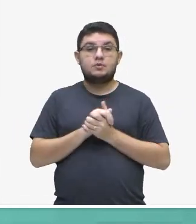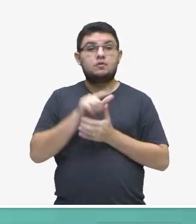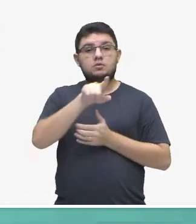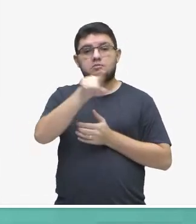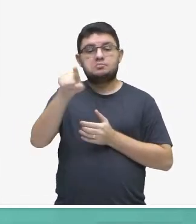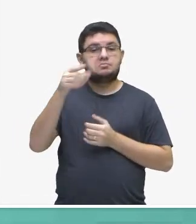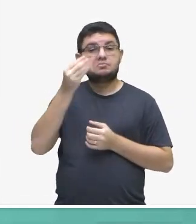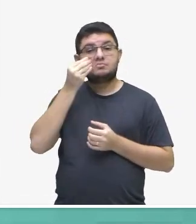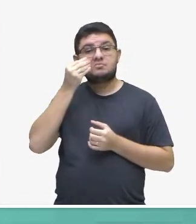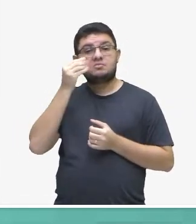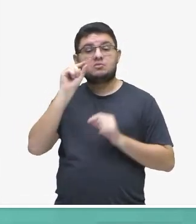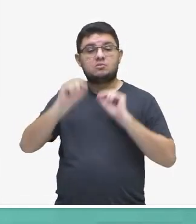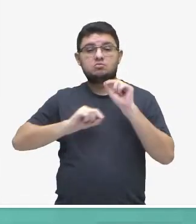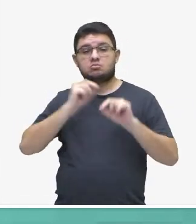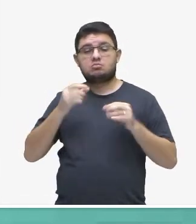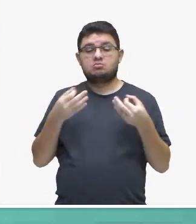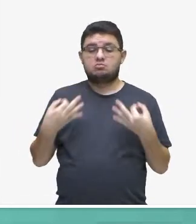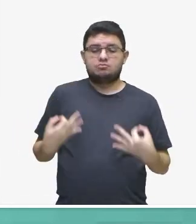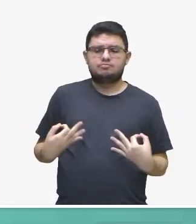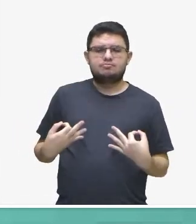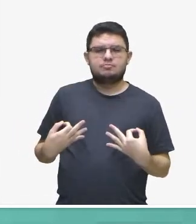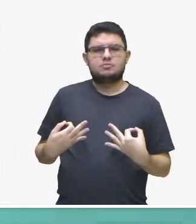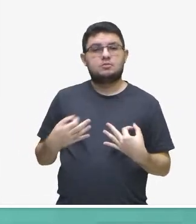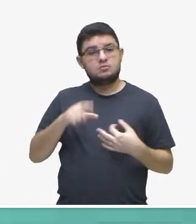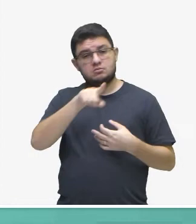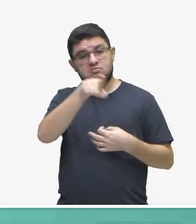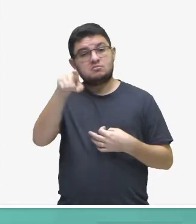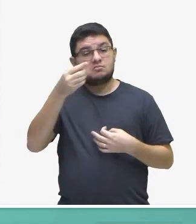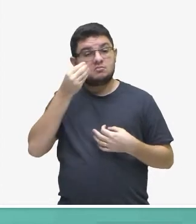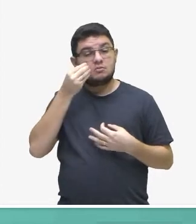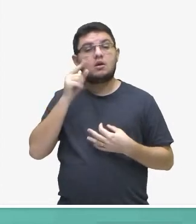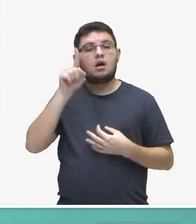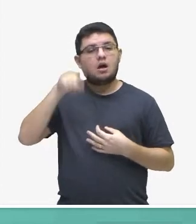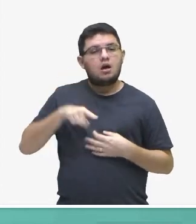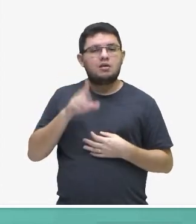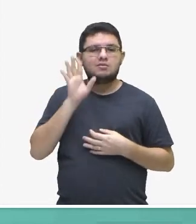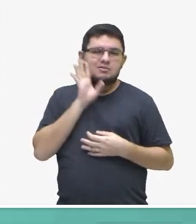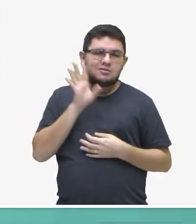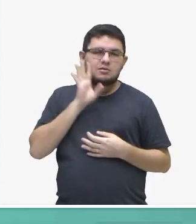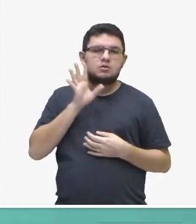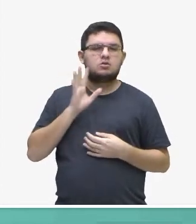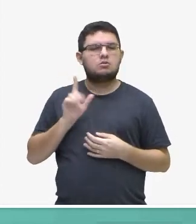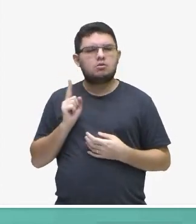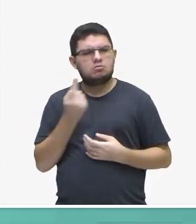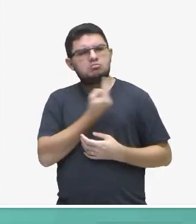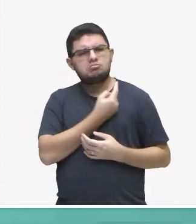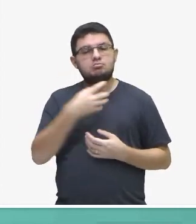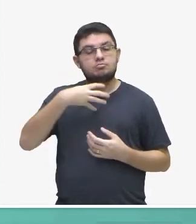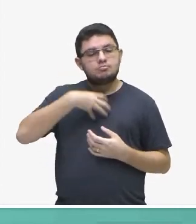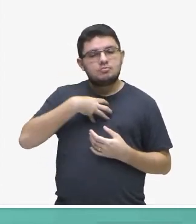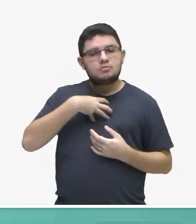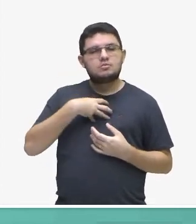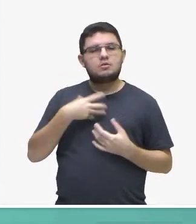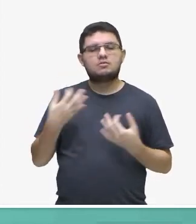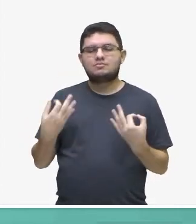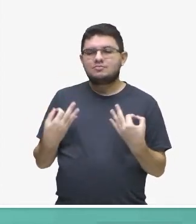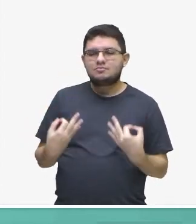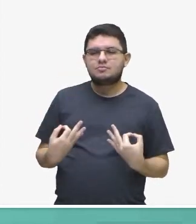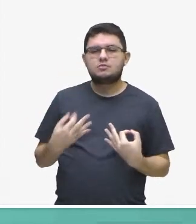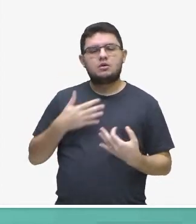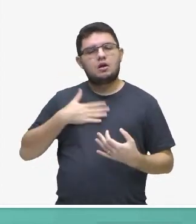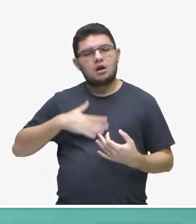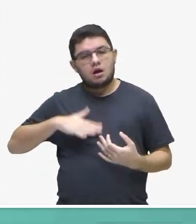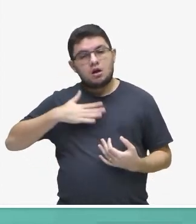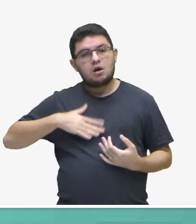ainda fazer meditação, né, é algo muito legal que deixa a gente realmente muito calmo, né, preparado para viver essa loucura do mundo